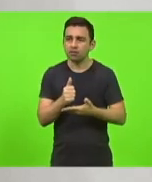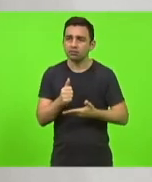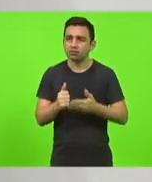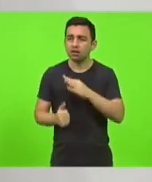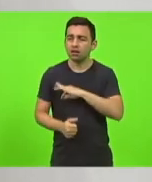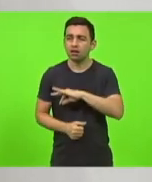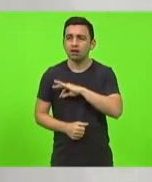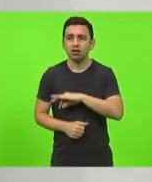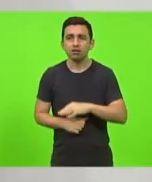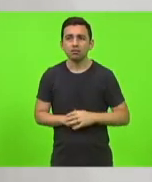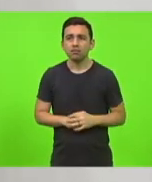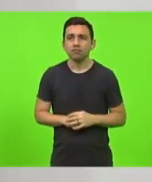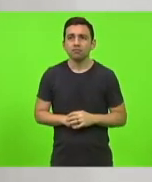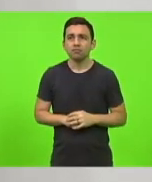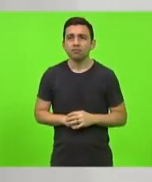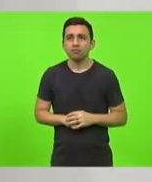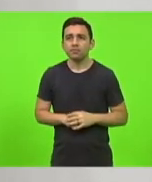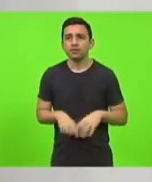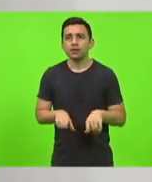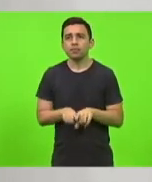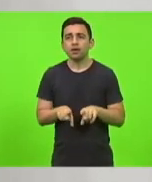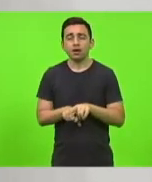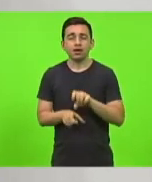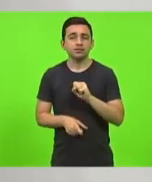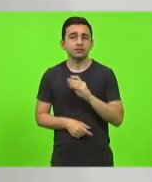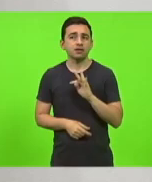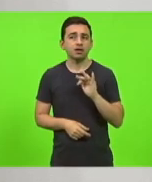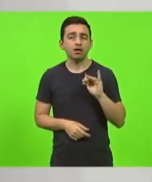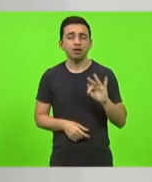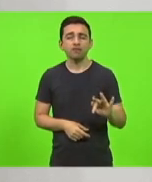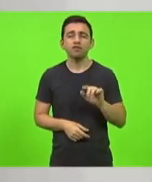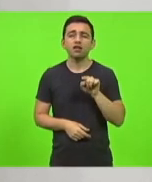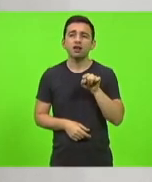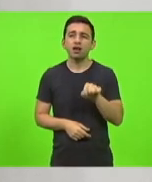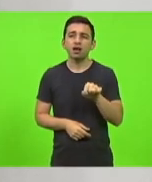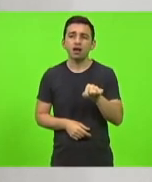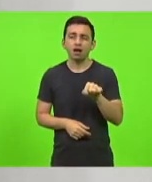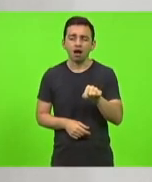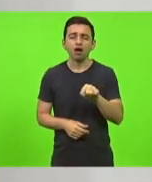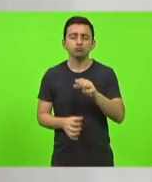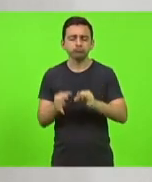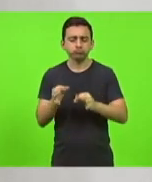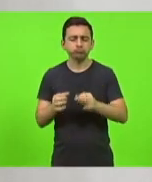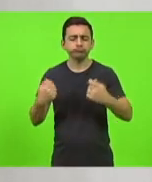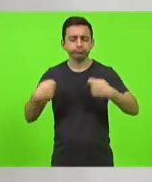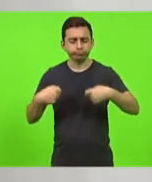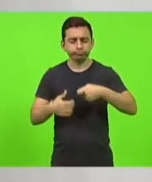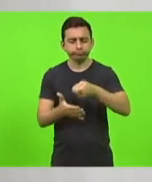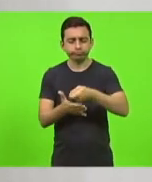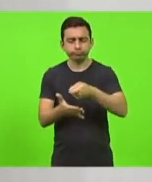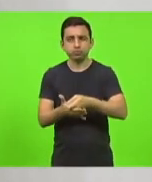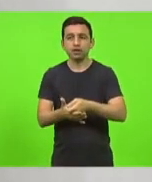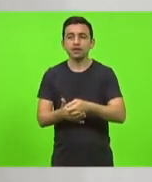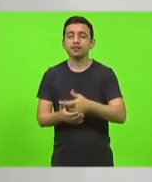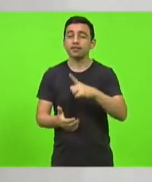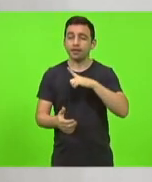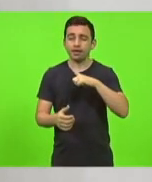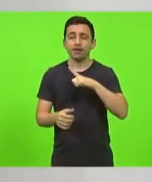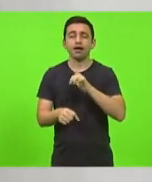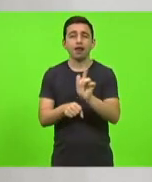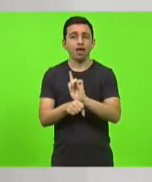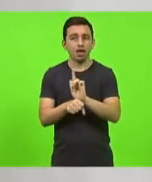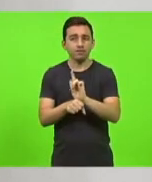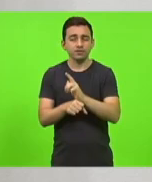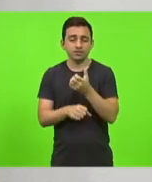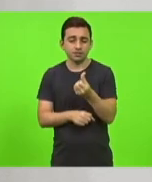magistério. O STF julgou que deveria ser pago. Teve uma greve de 62 dias em